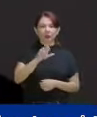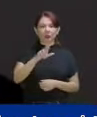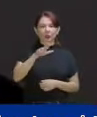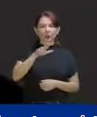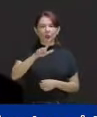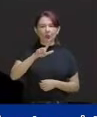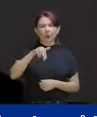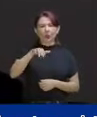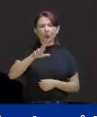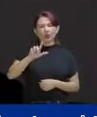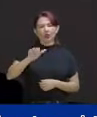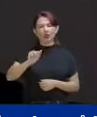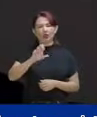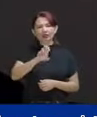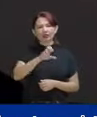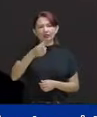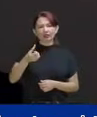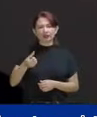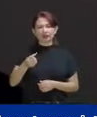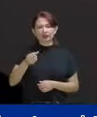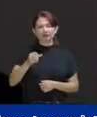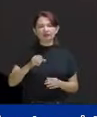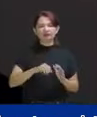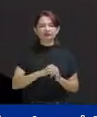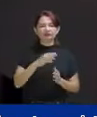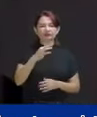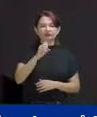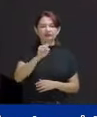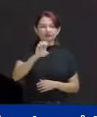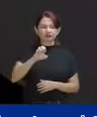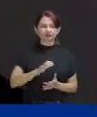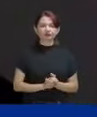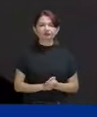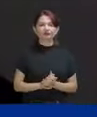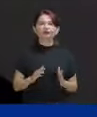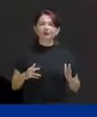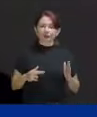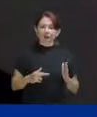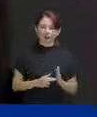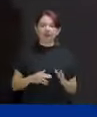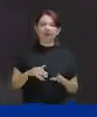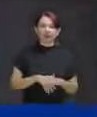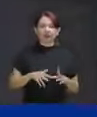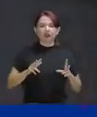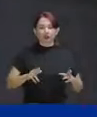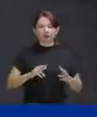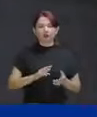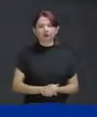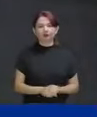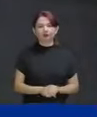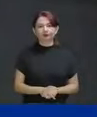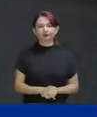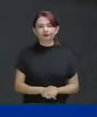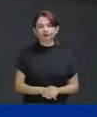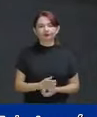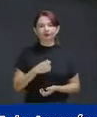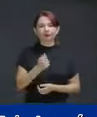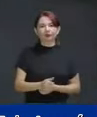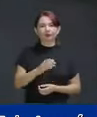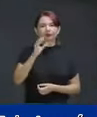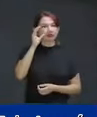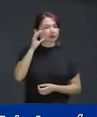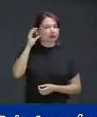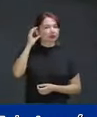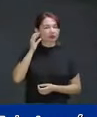do TSE. Então, o voto muito bem lançado, por esta razão, acompanho integralmente o relator. Juiz Carmo